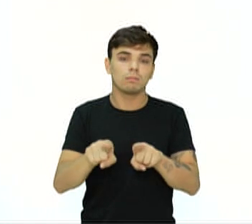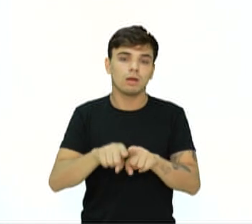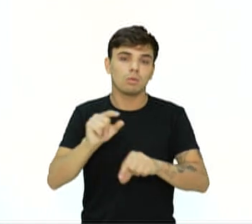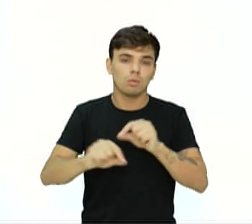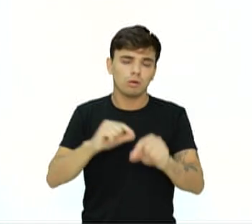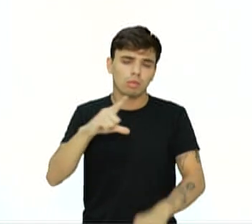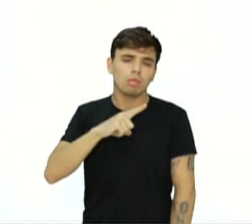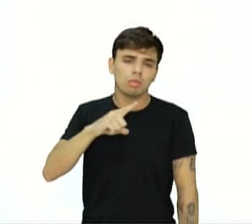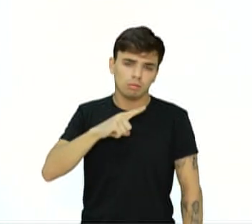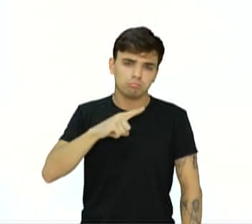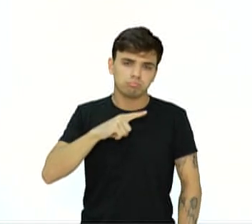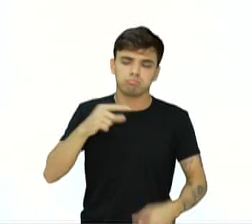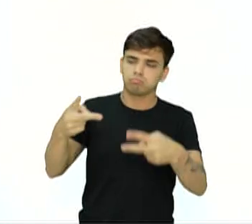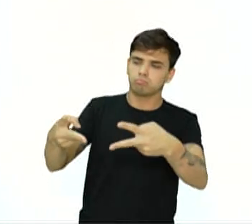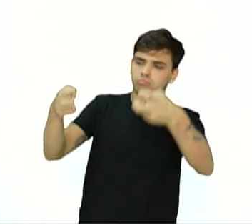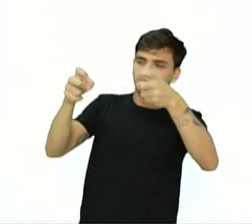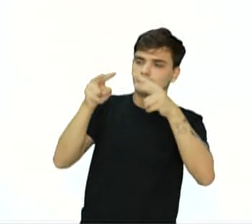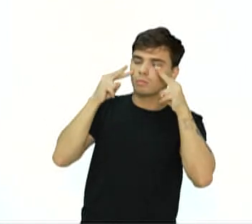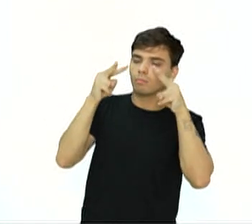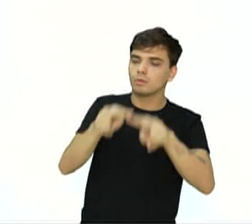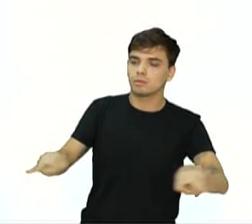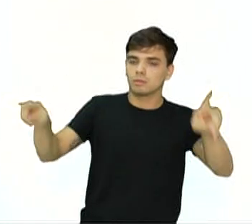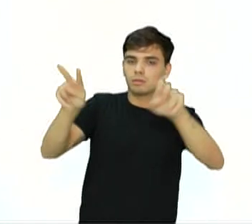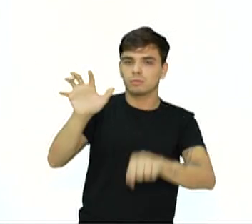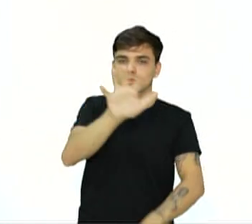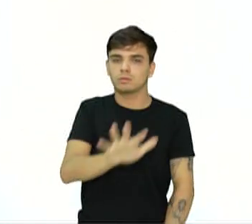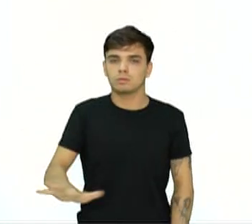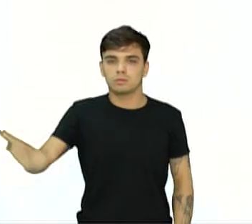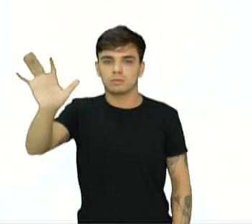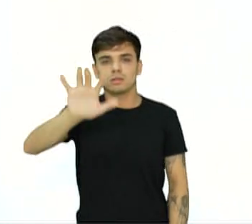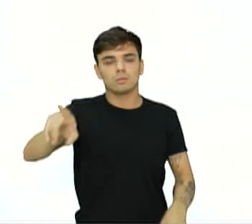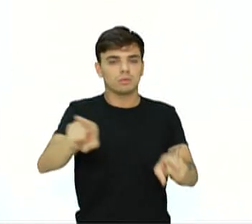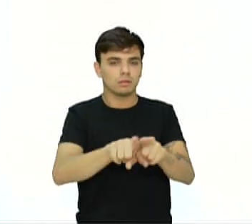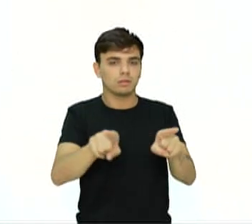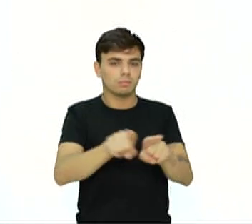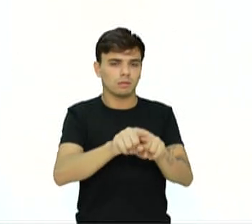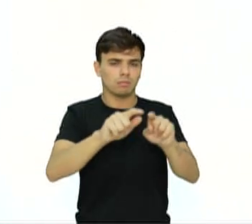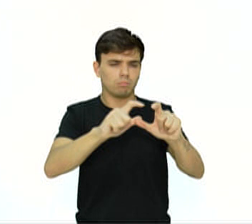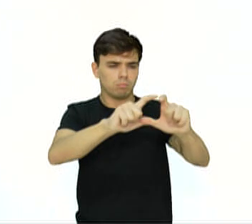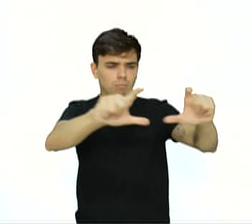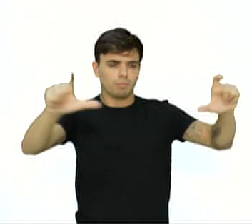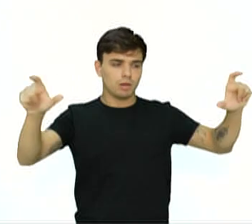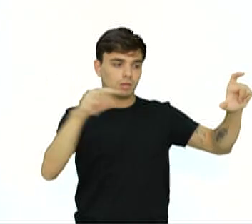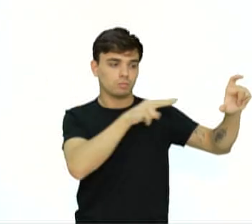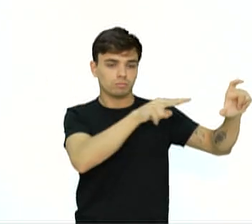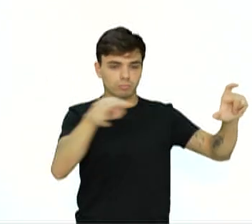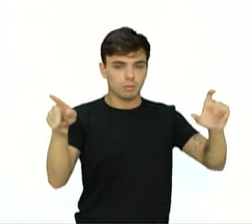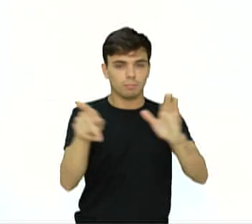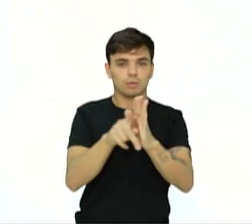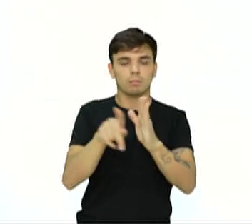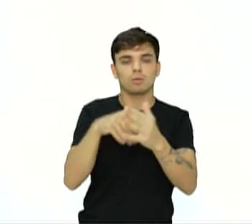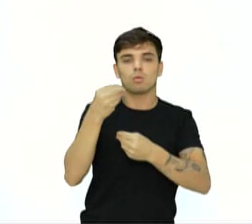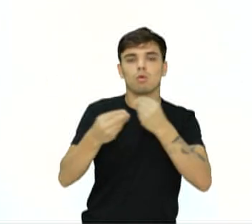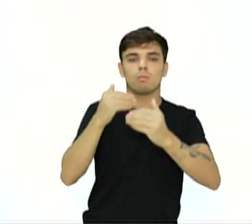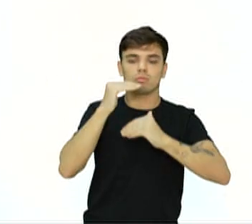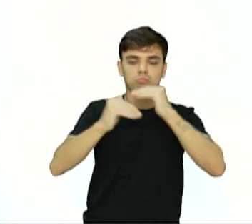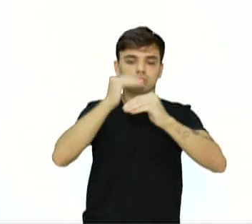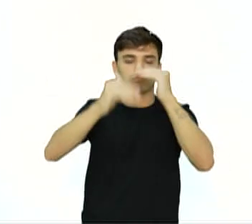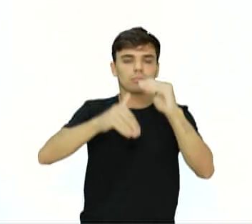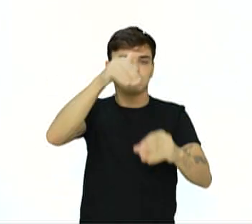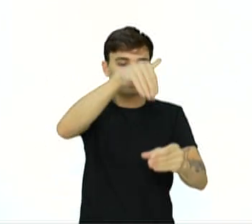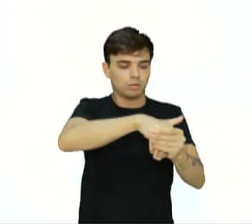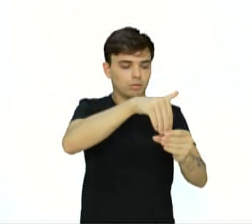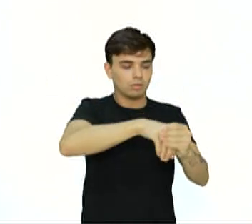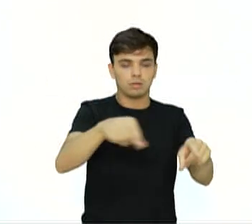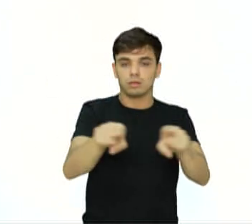ter assim uma visão geral, né? Uma visão panorâmica do processo eleitoral e de como